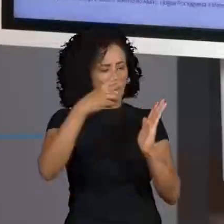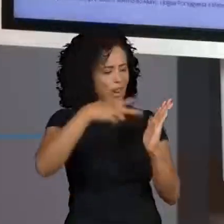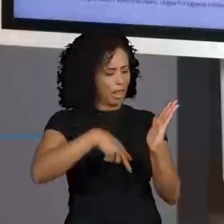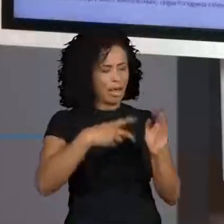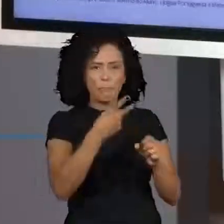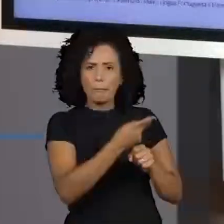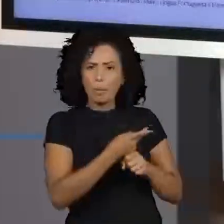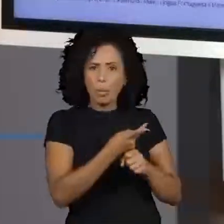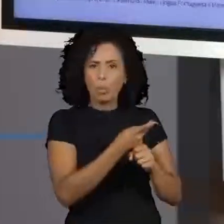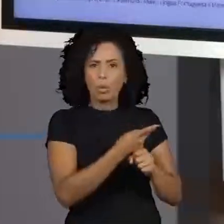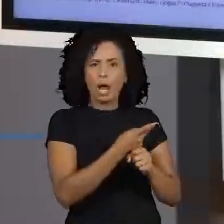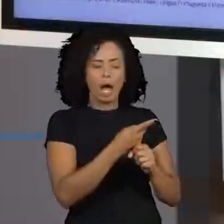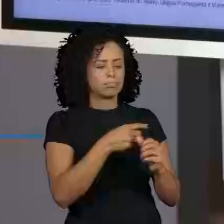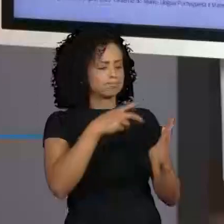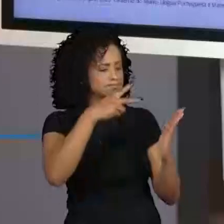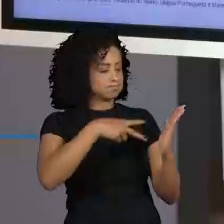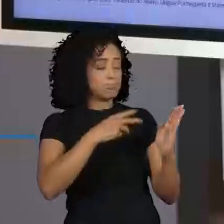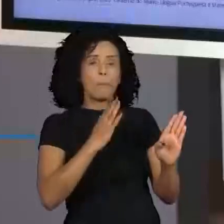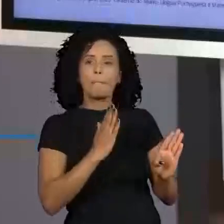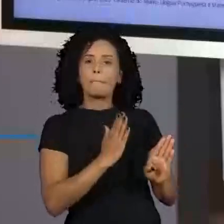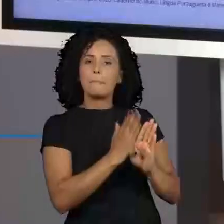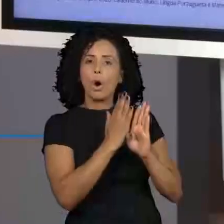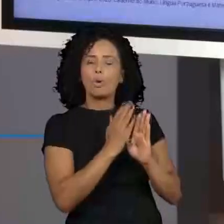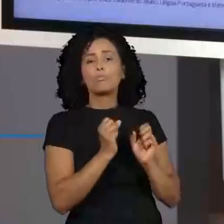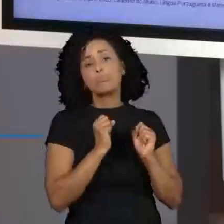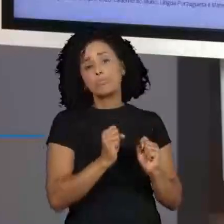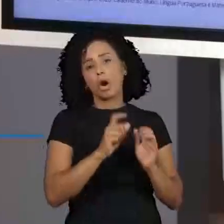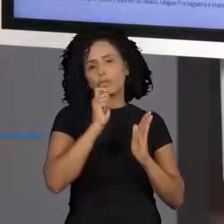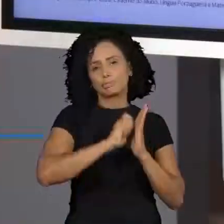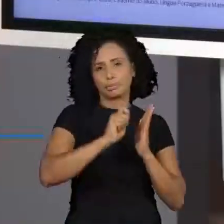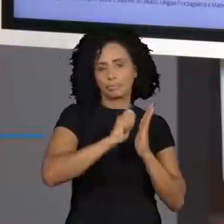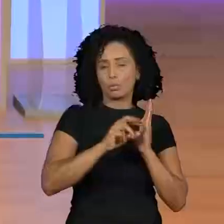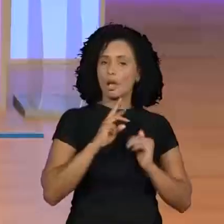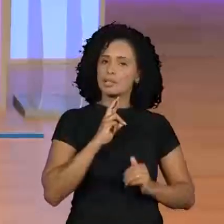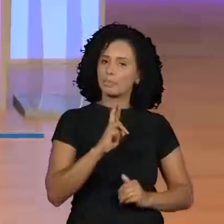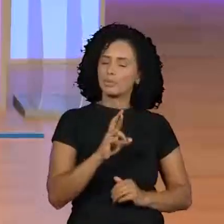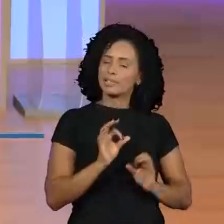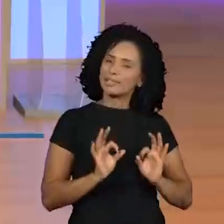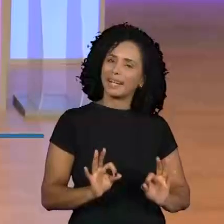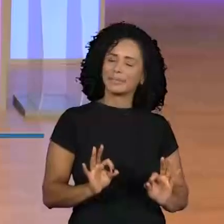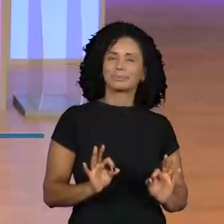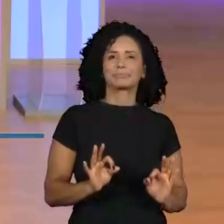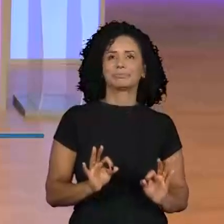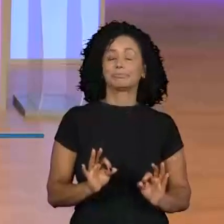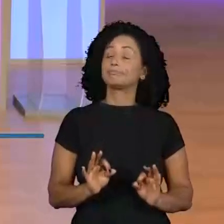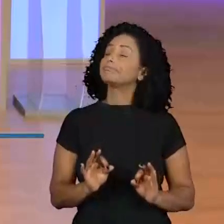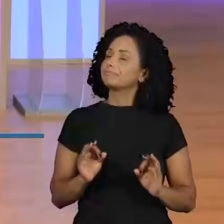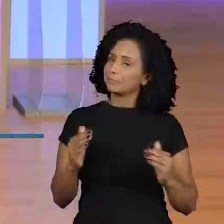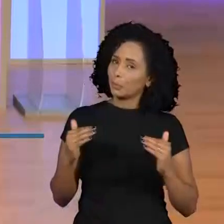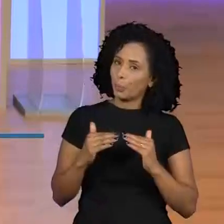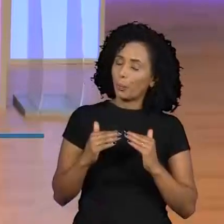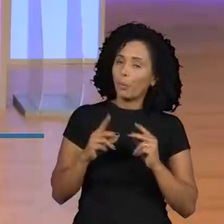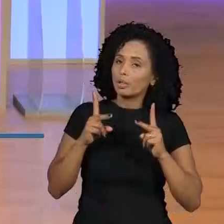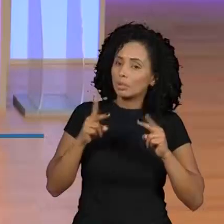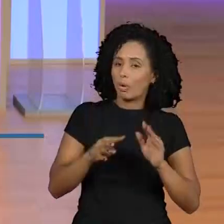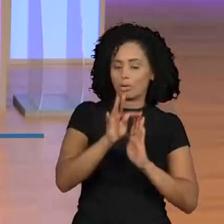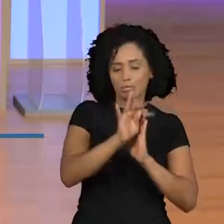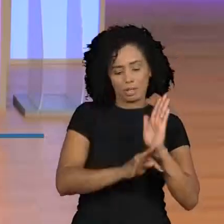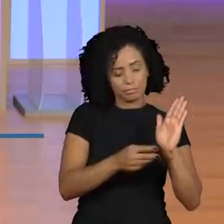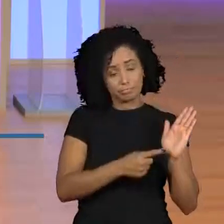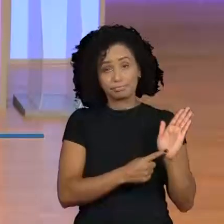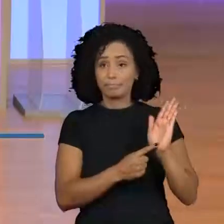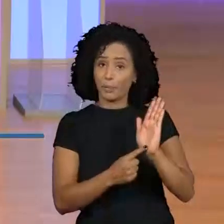escrevam conforme o autor informou, conforme o autor descreveu, né, professora? Exatamente, assim como está no texto,